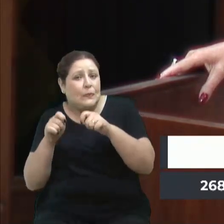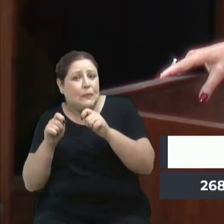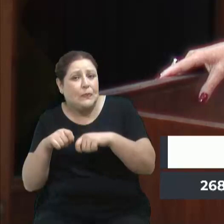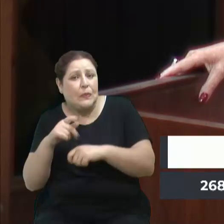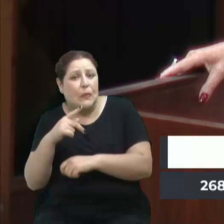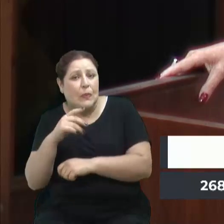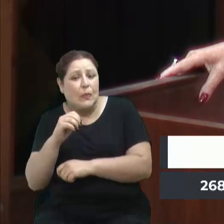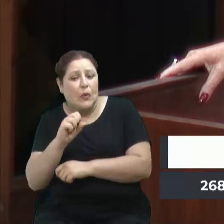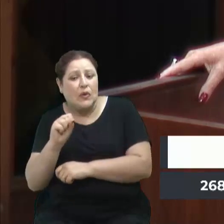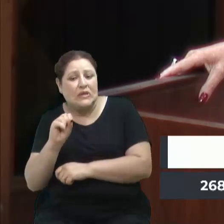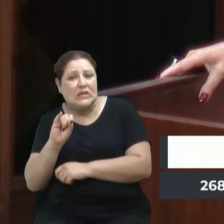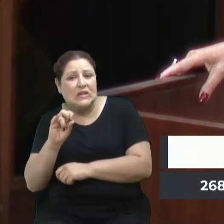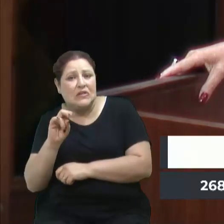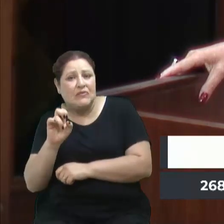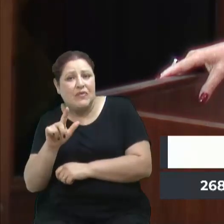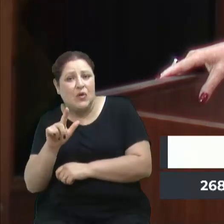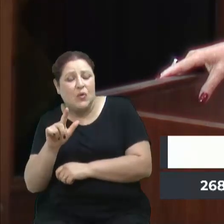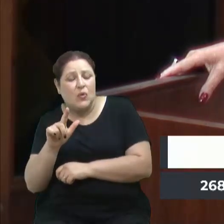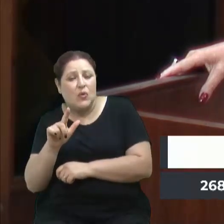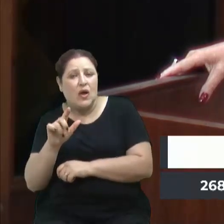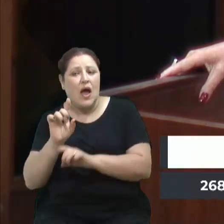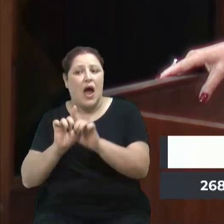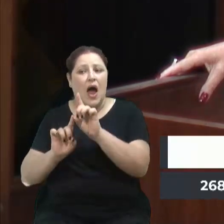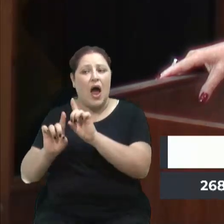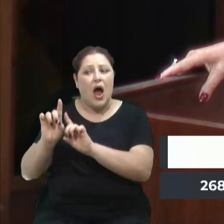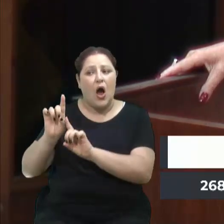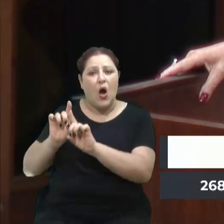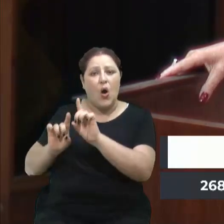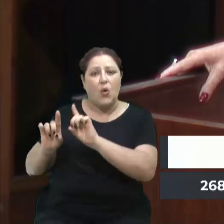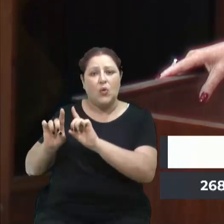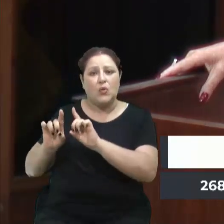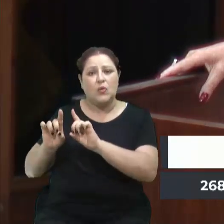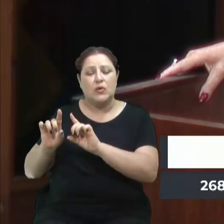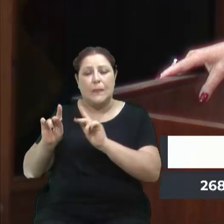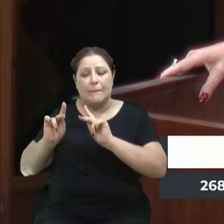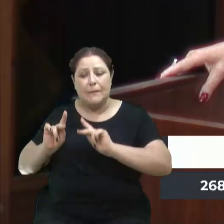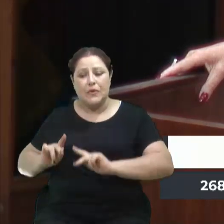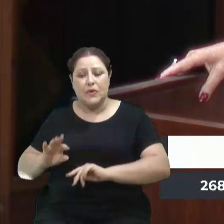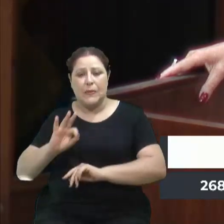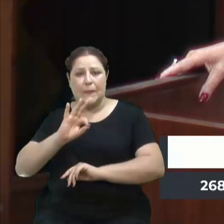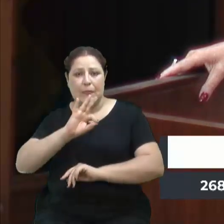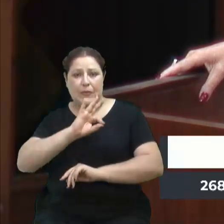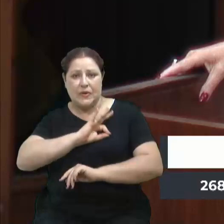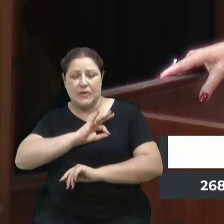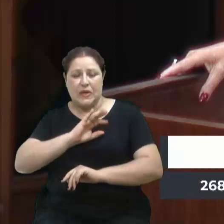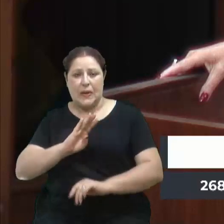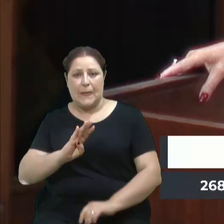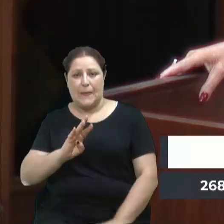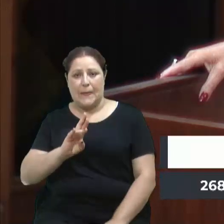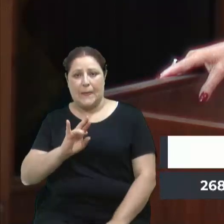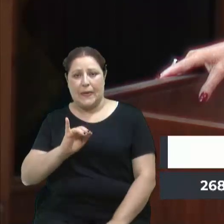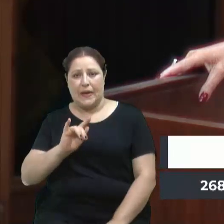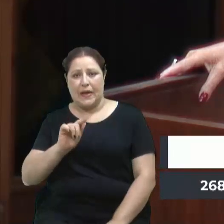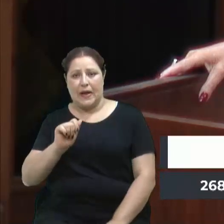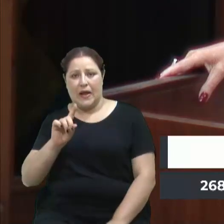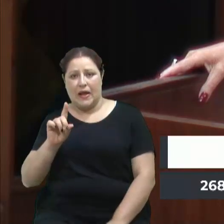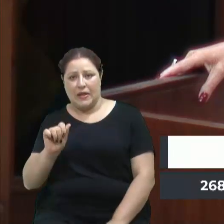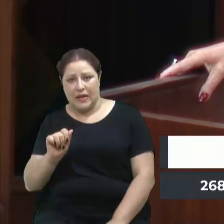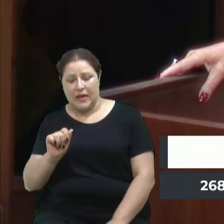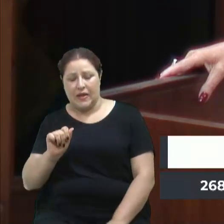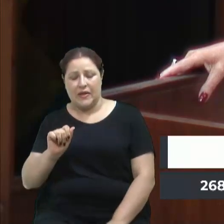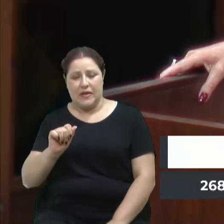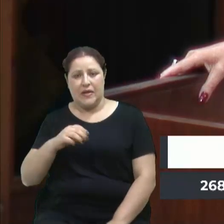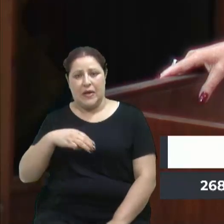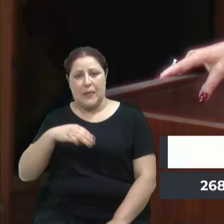Brigada Militar, que aliás aqui eu tenho que fazer uma saudação à postura imediata do nosso